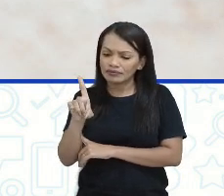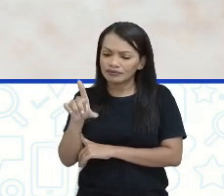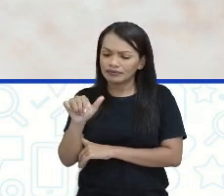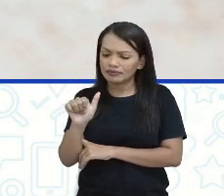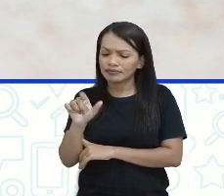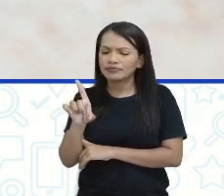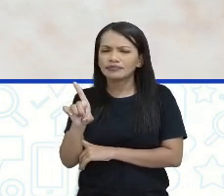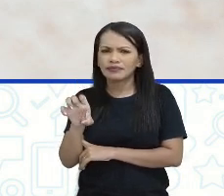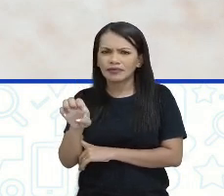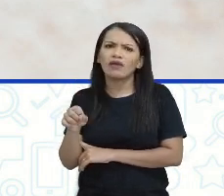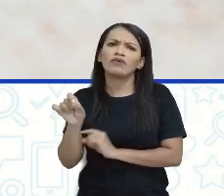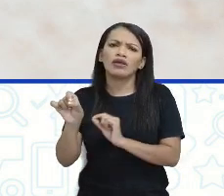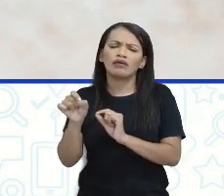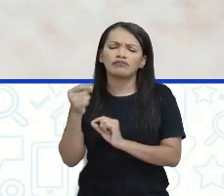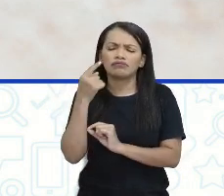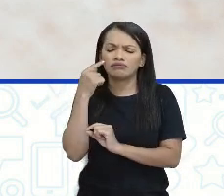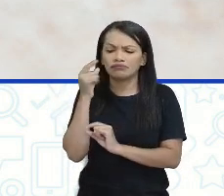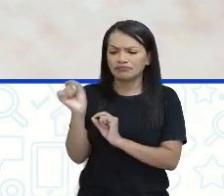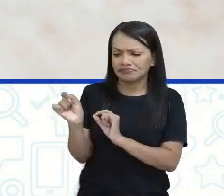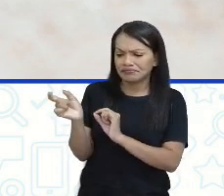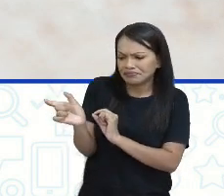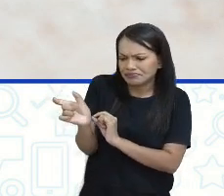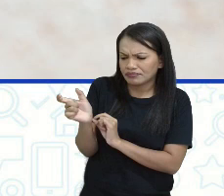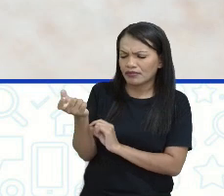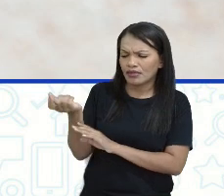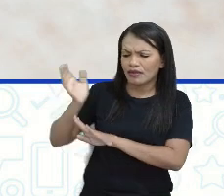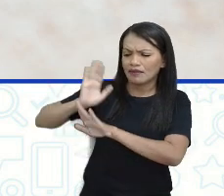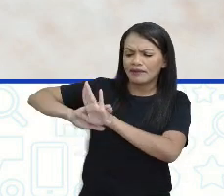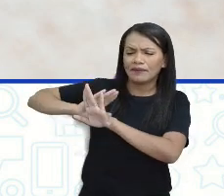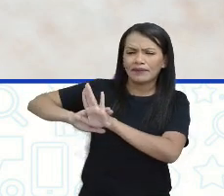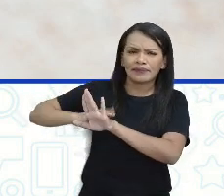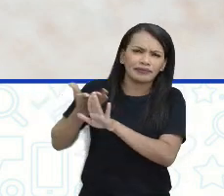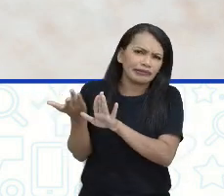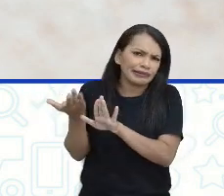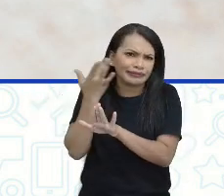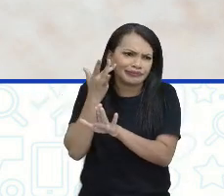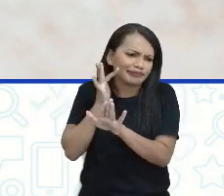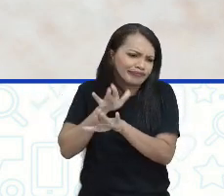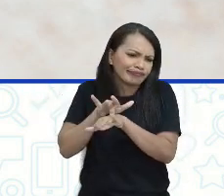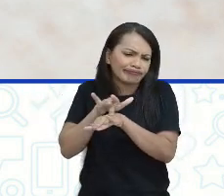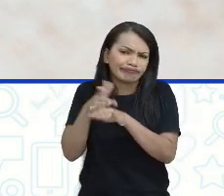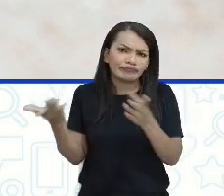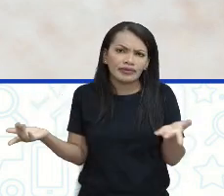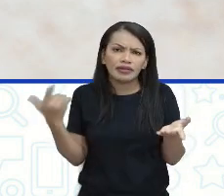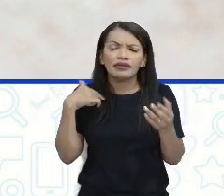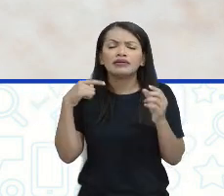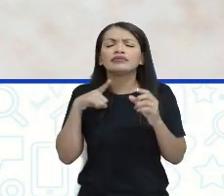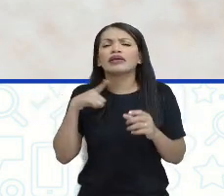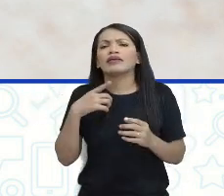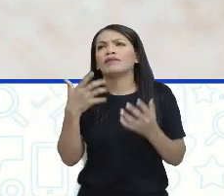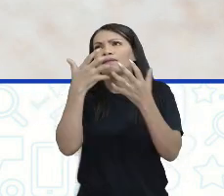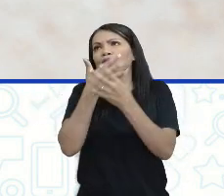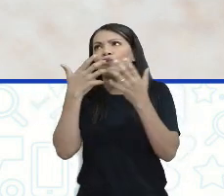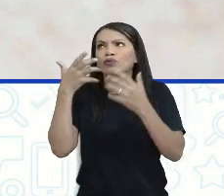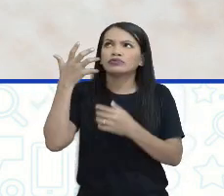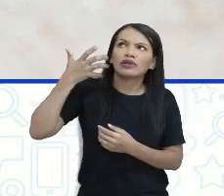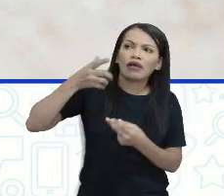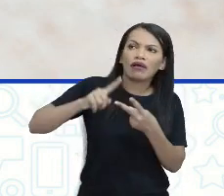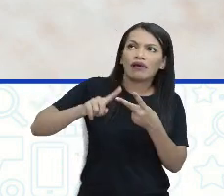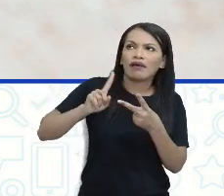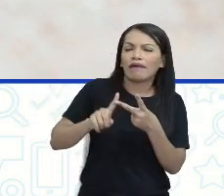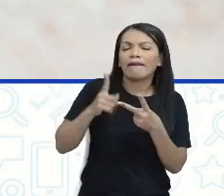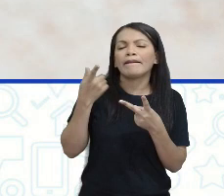implícita de um texto em outro. Também pode ocorrer com outras formas além do texto. Música, pintura, filme,